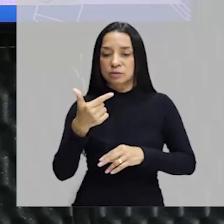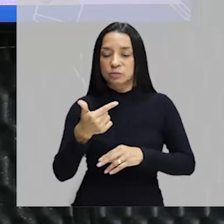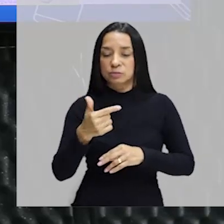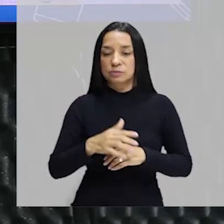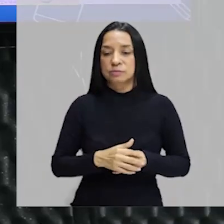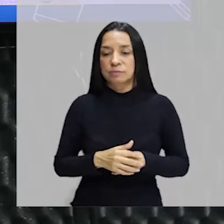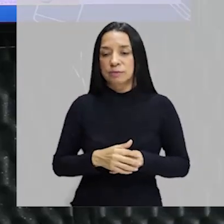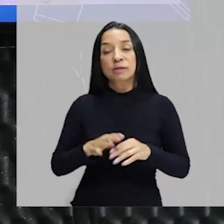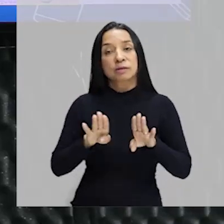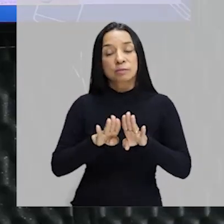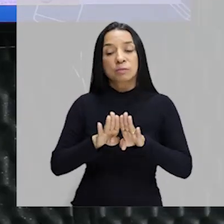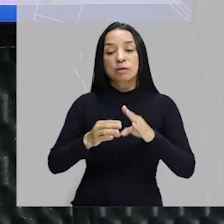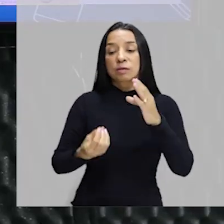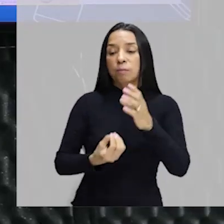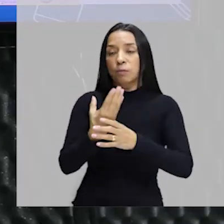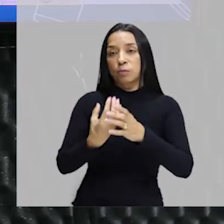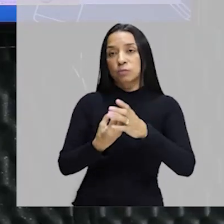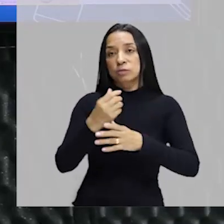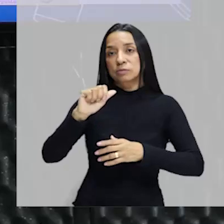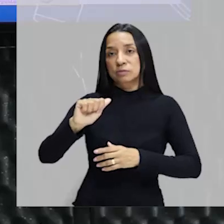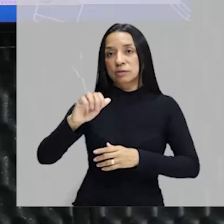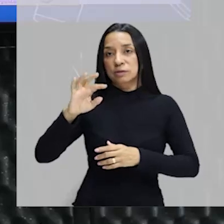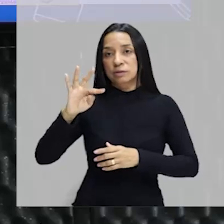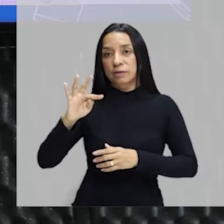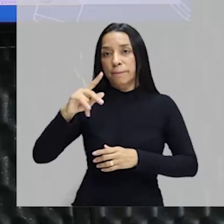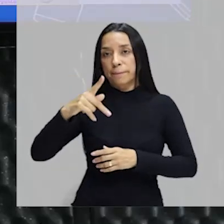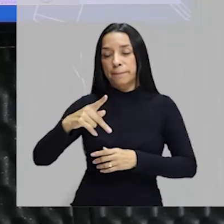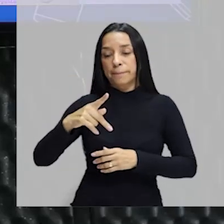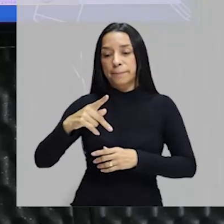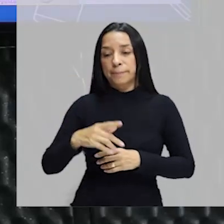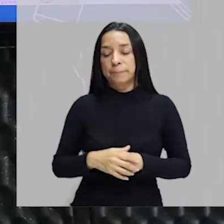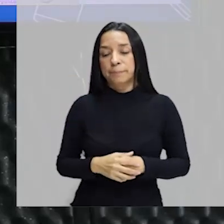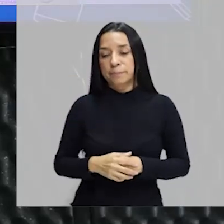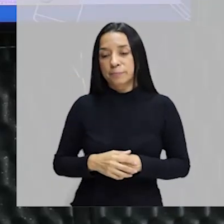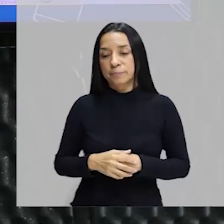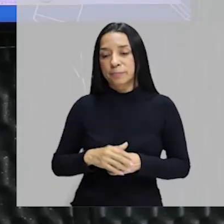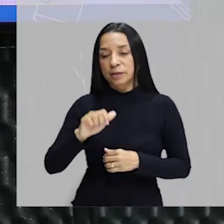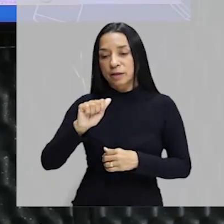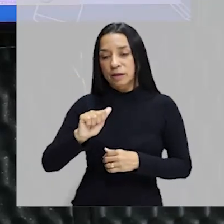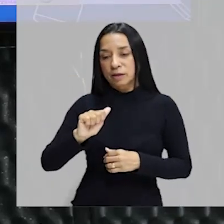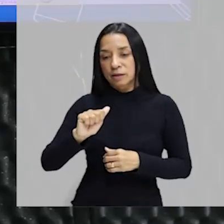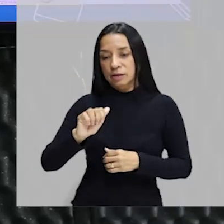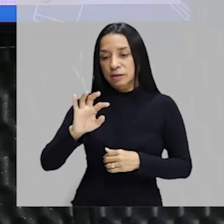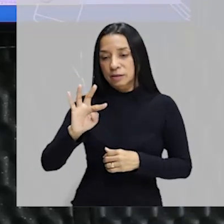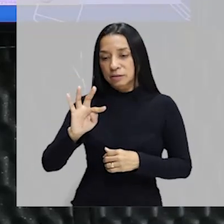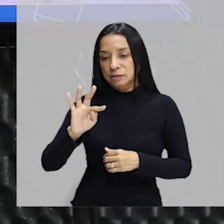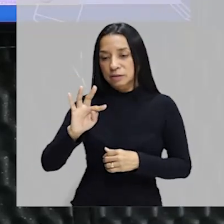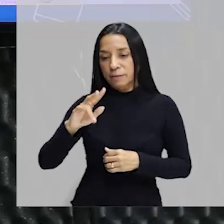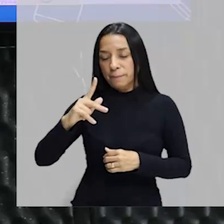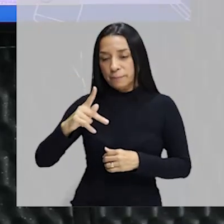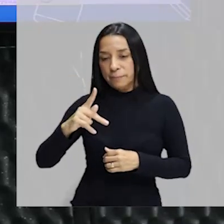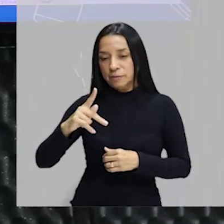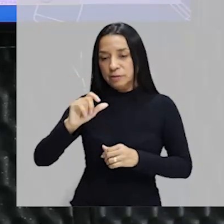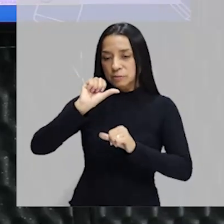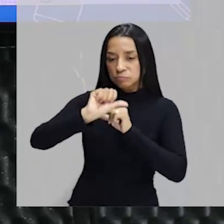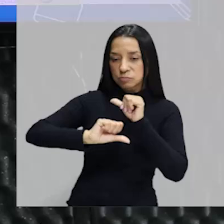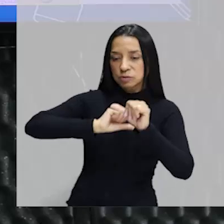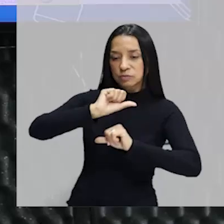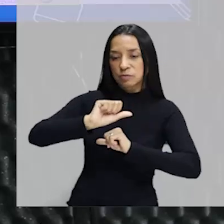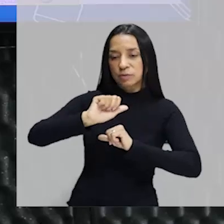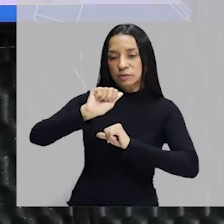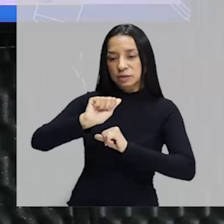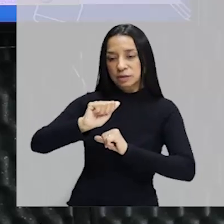de ATP. Olha aqui, ó, nessa reação, o ADP está sendo convertido em ATP. O que seria